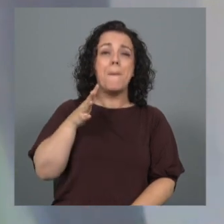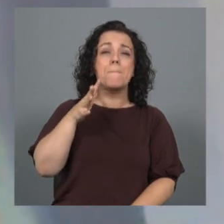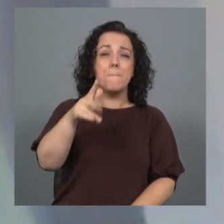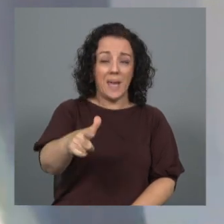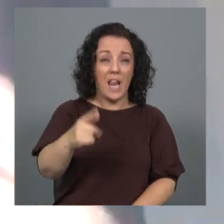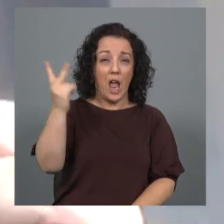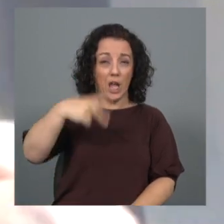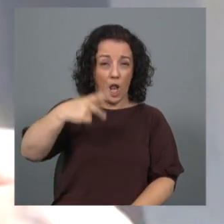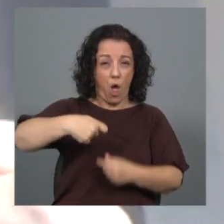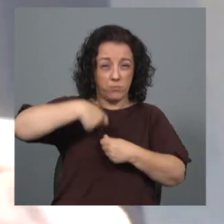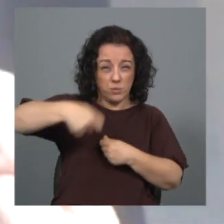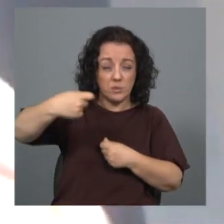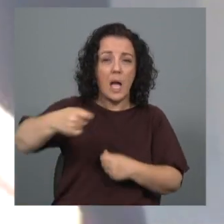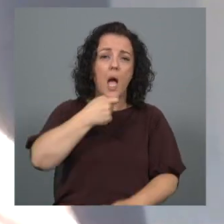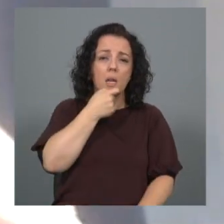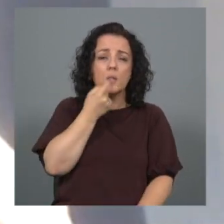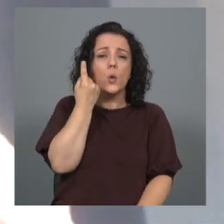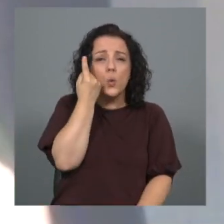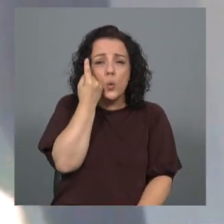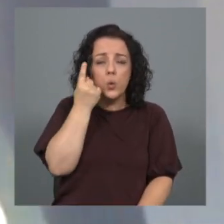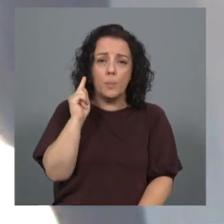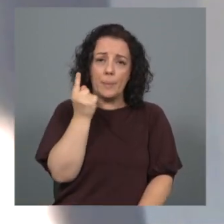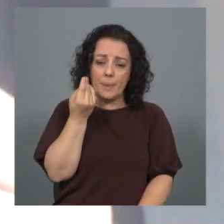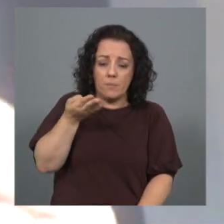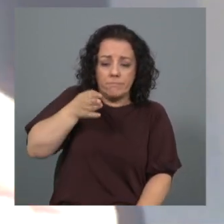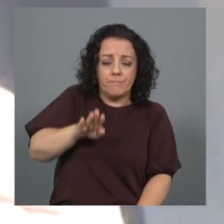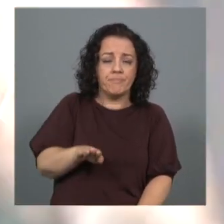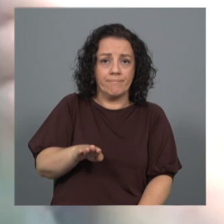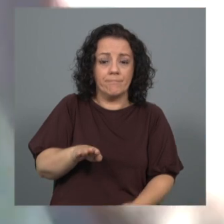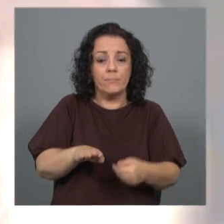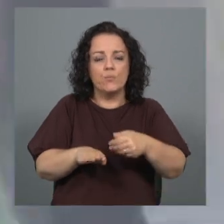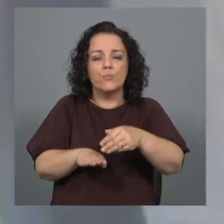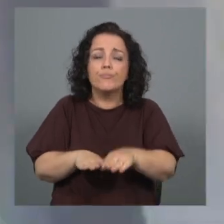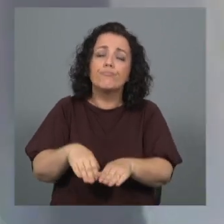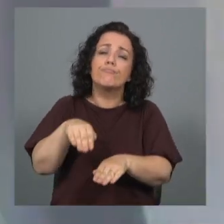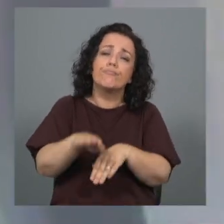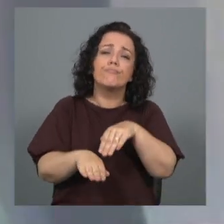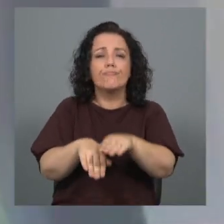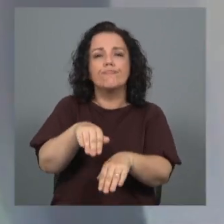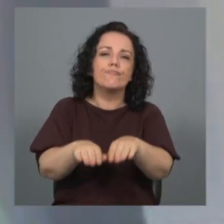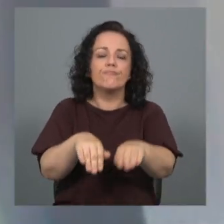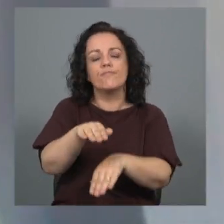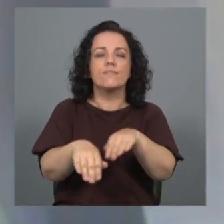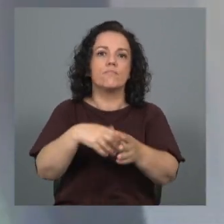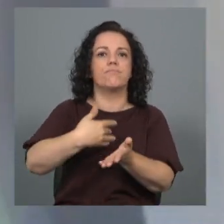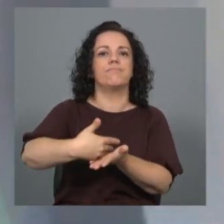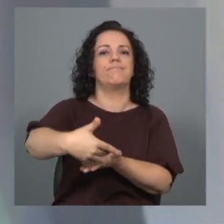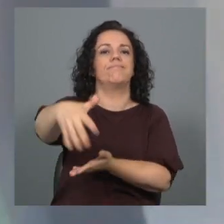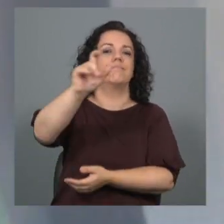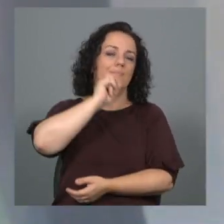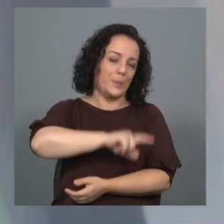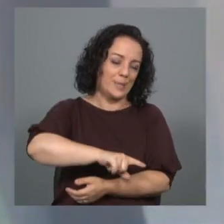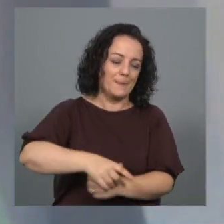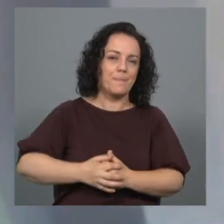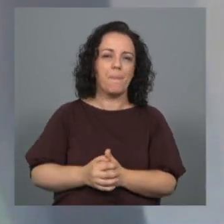passo. Portanto, é por aí que nós teremos que começar, com pequenos passos, até chegarmos a uma caminhada muito grande.